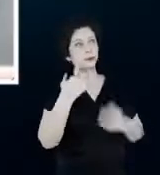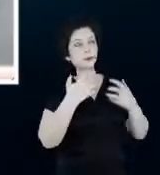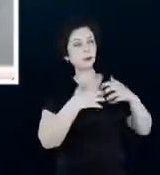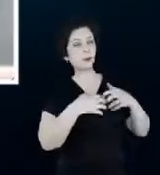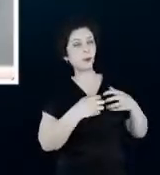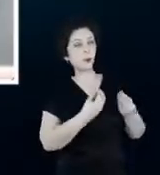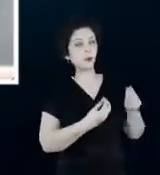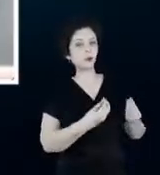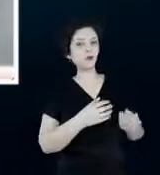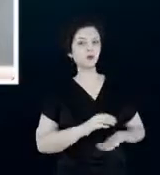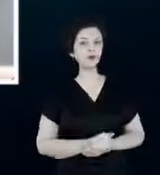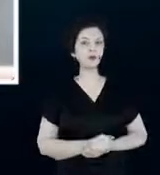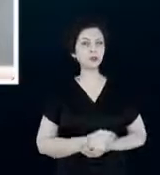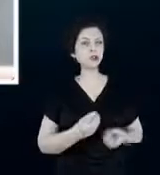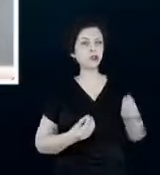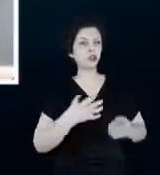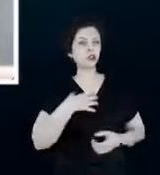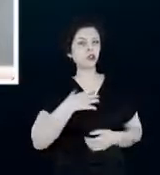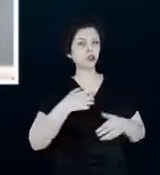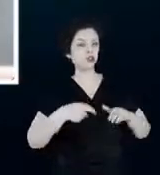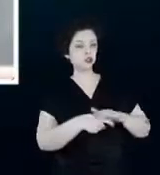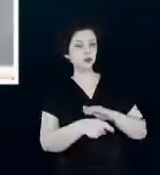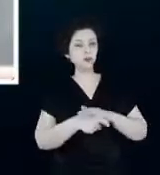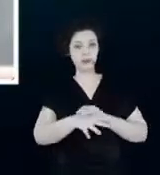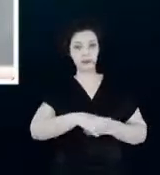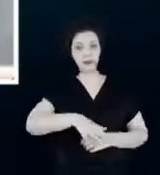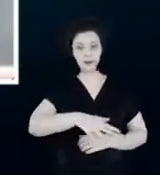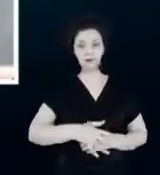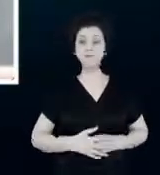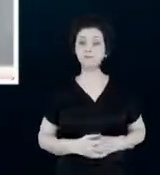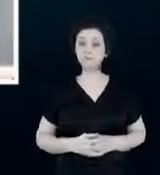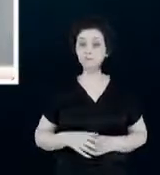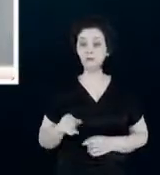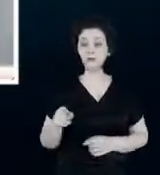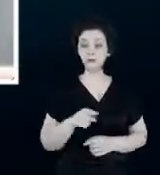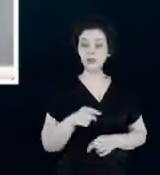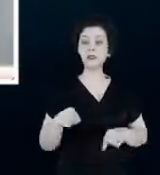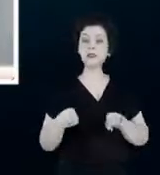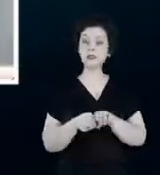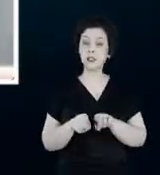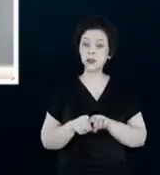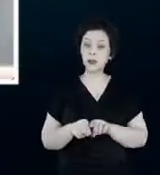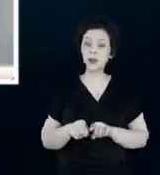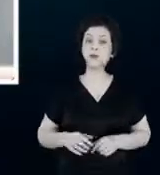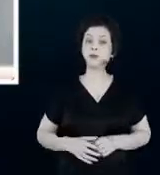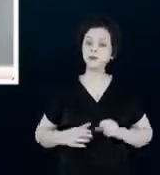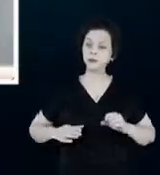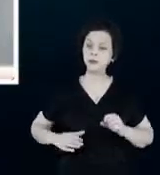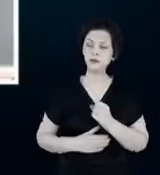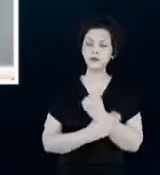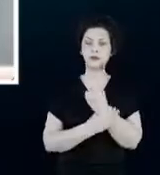na forma de investimentos do setor. E isso também pode assegurar